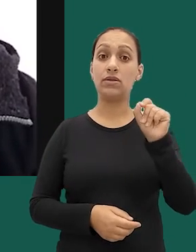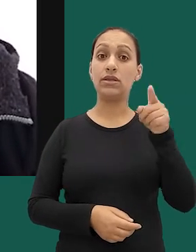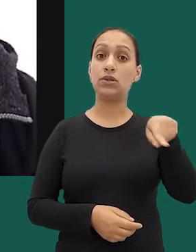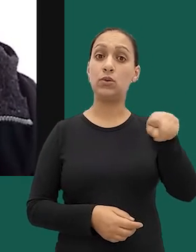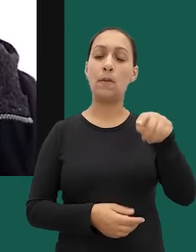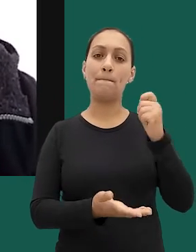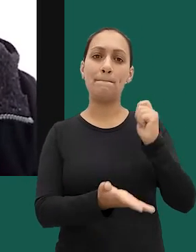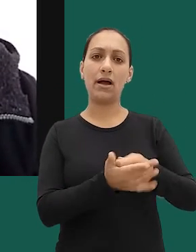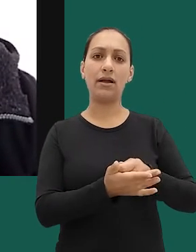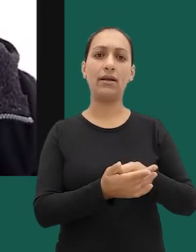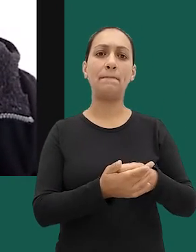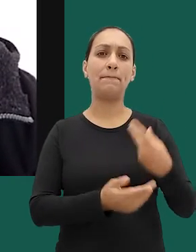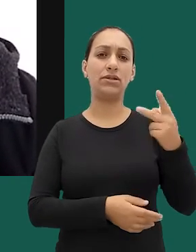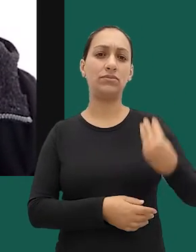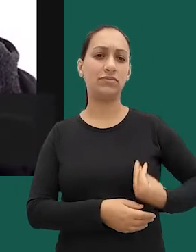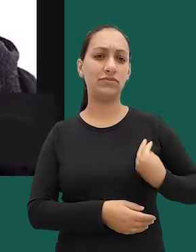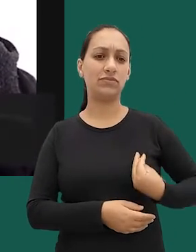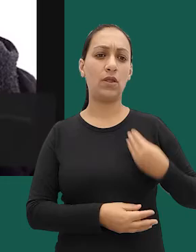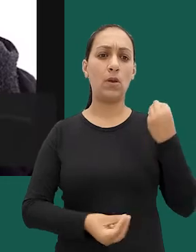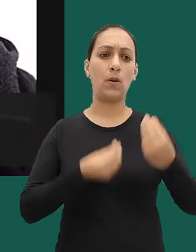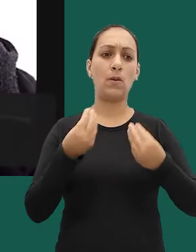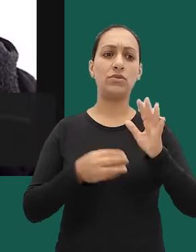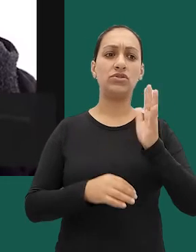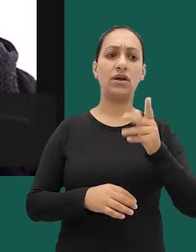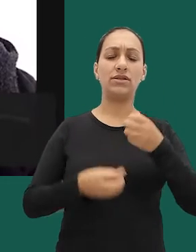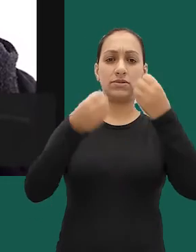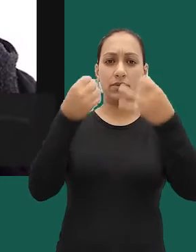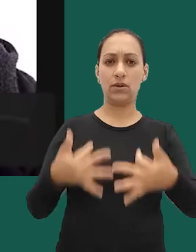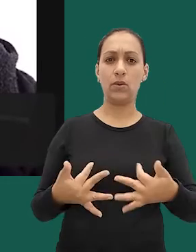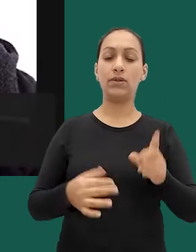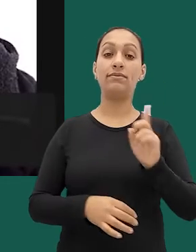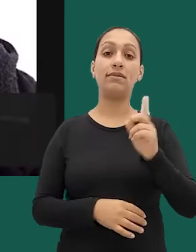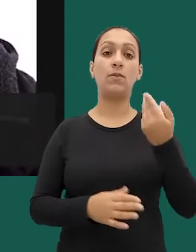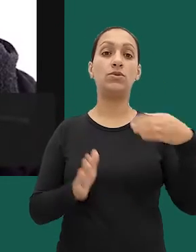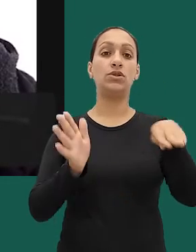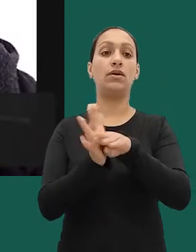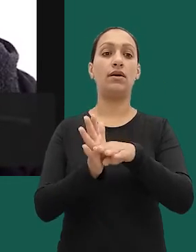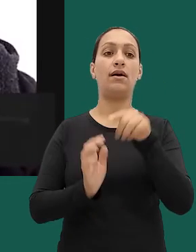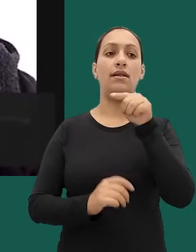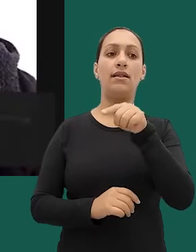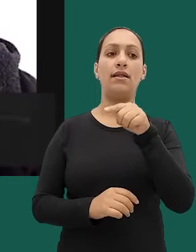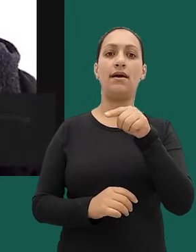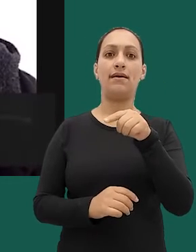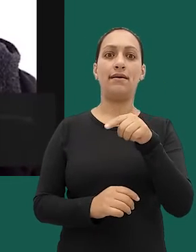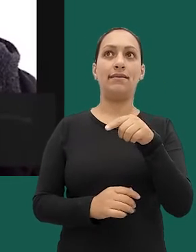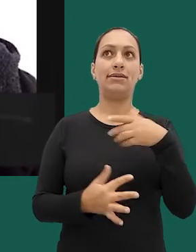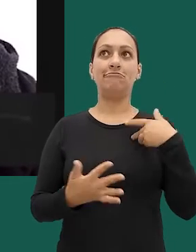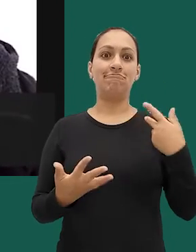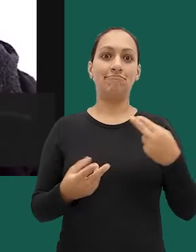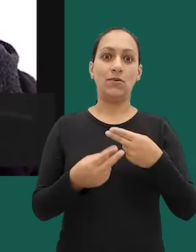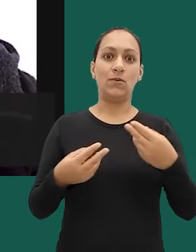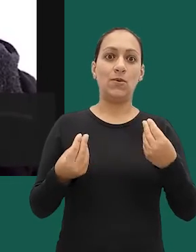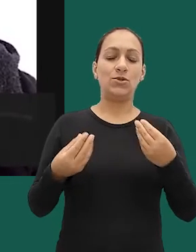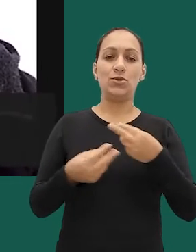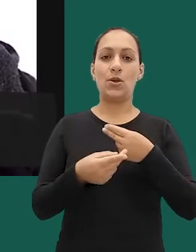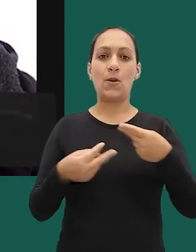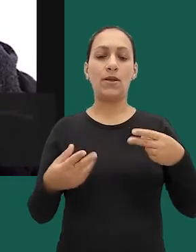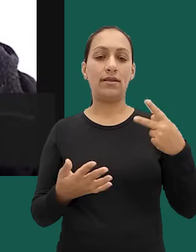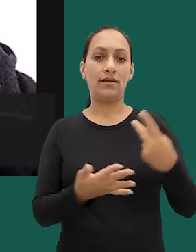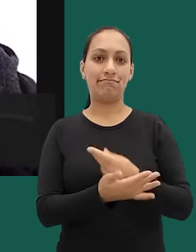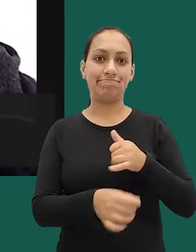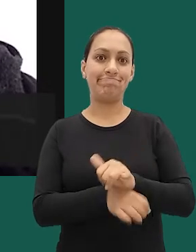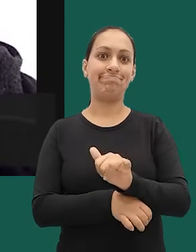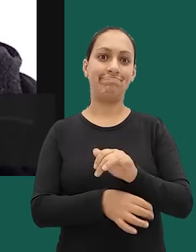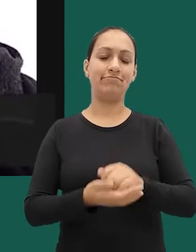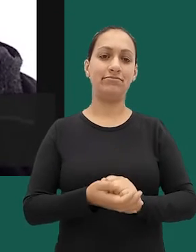própria vida, pra tu não também, Uhum. como a gente comentou várias vezes, não chegar dando tanto perrengue às vezes, né? O